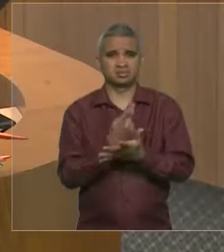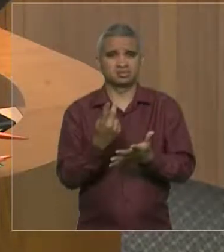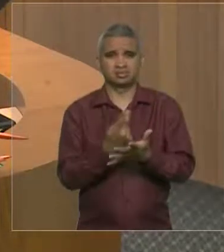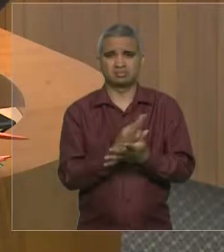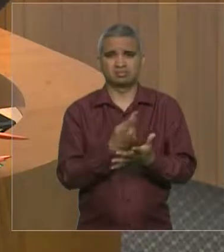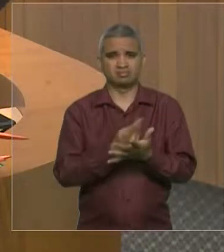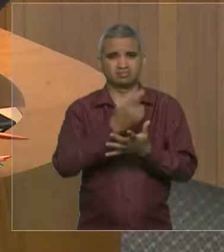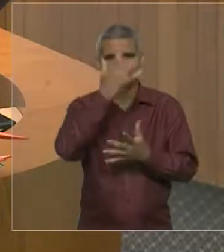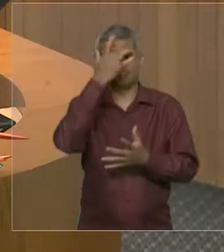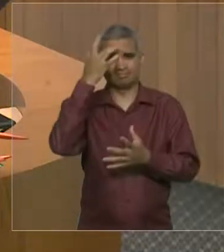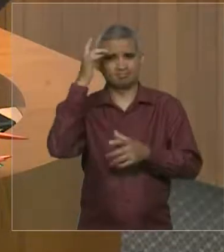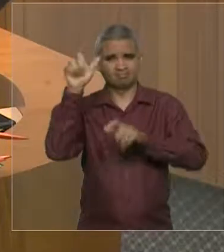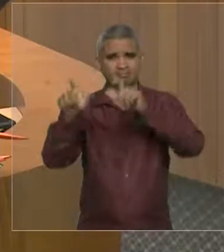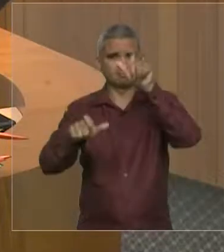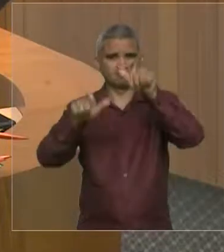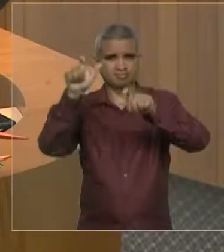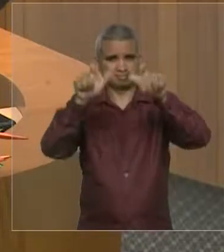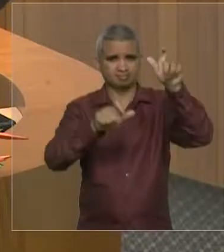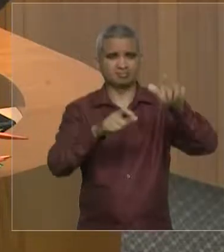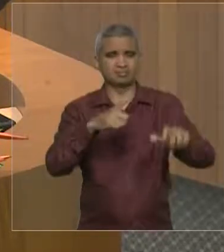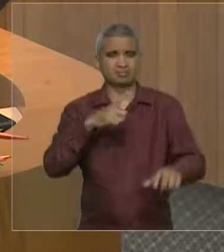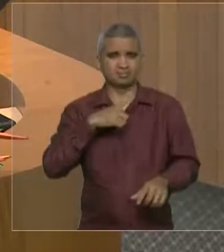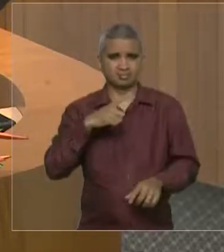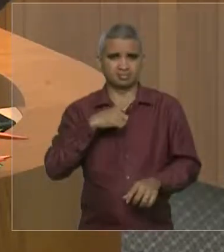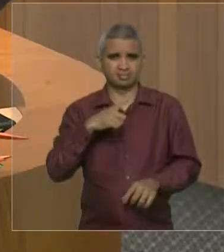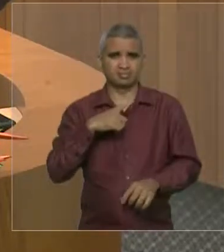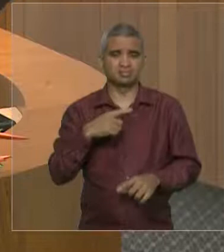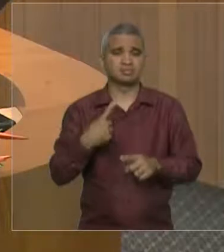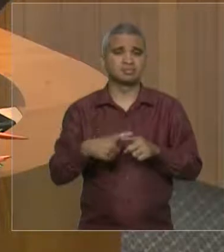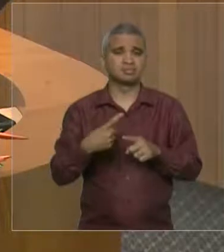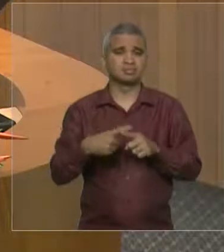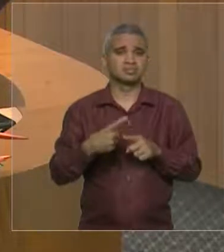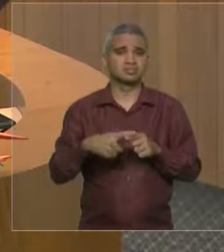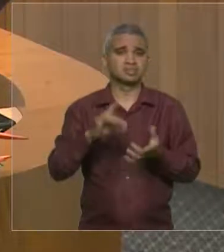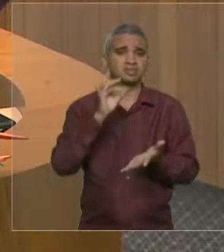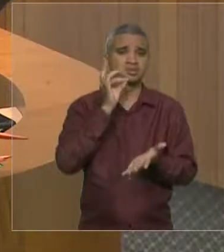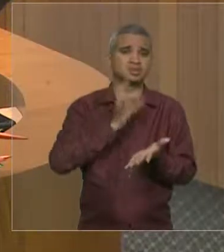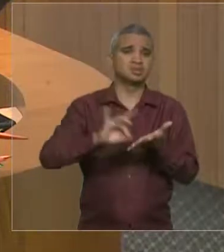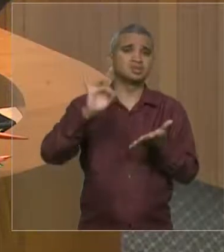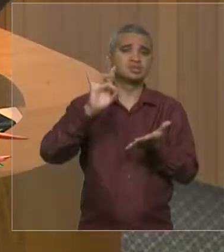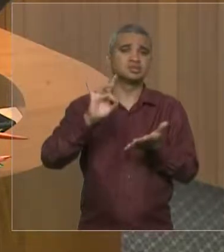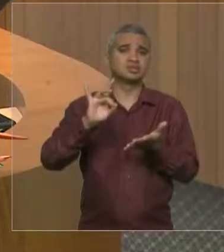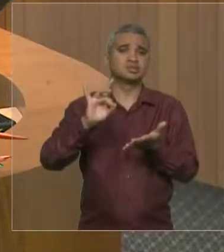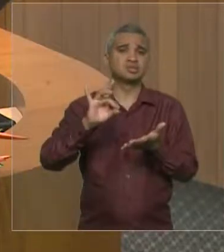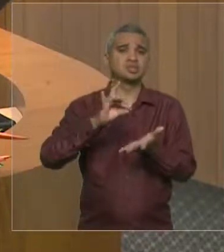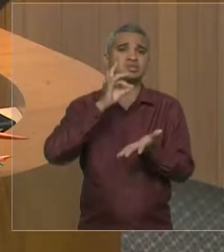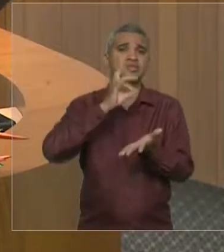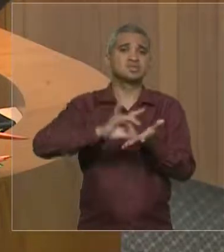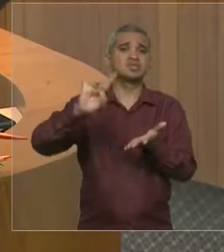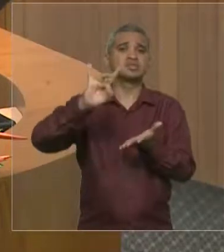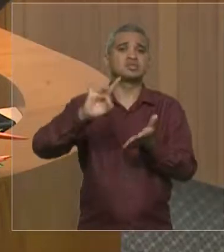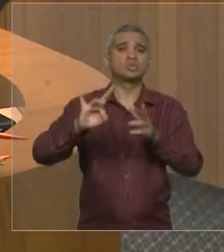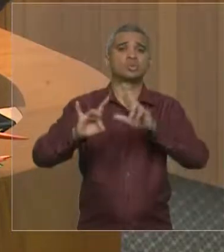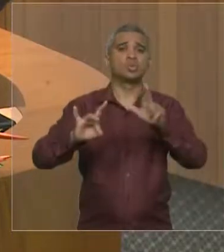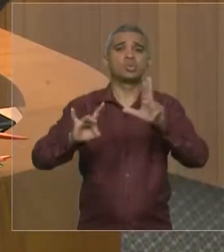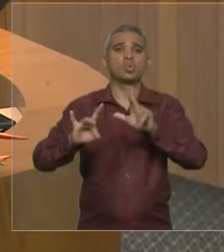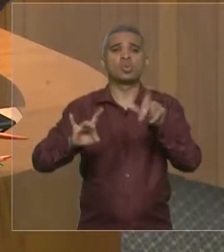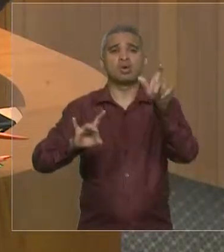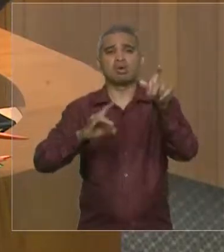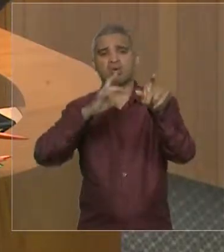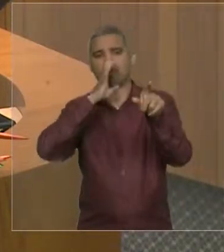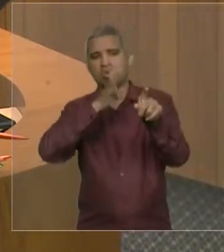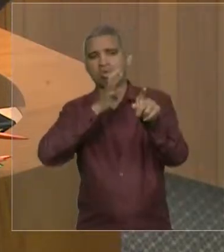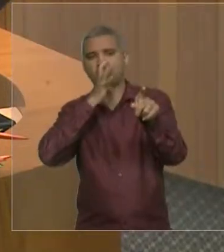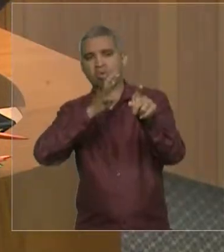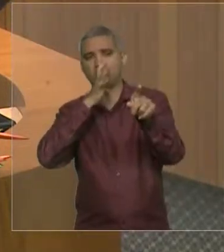em vista que o inimigo, em geral, não é aquele que está sendo apontado. Muitas